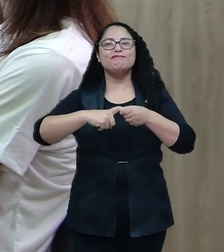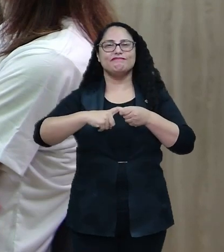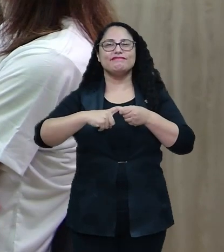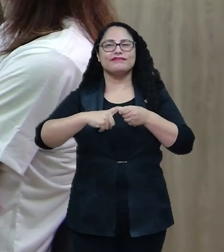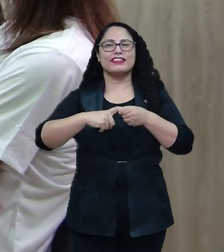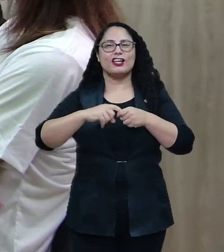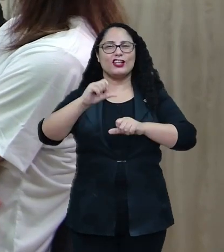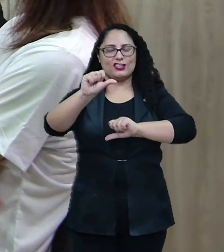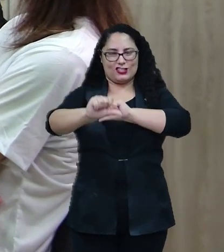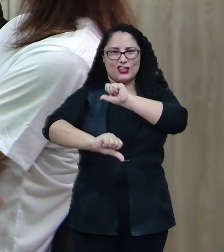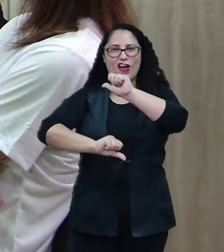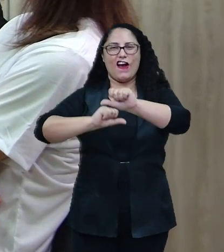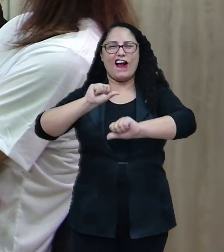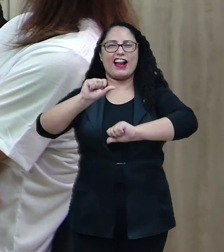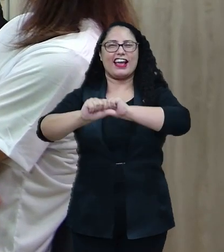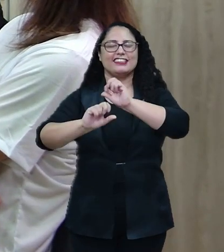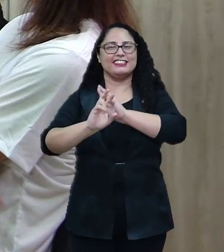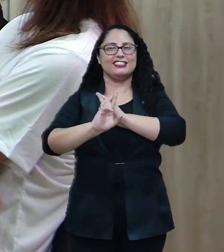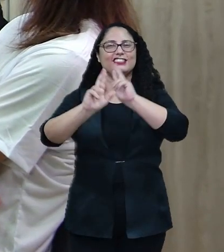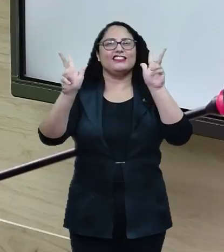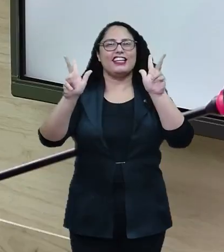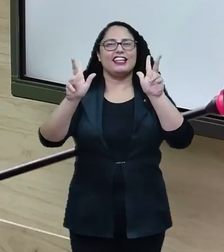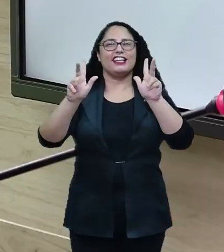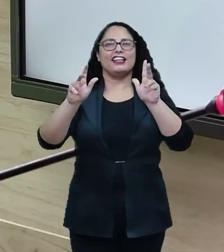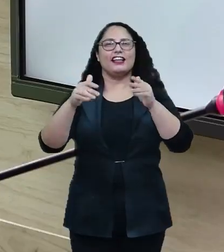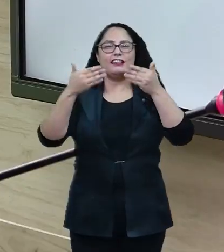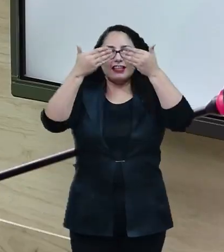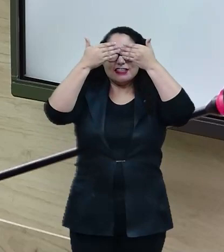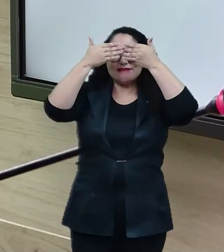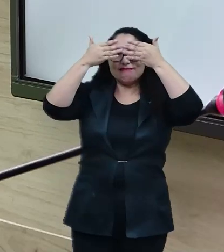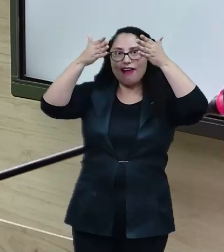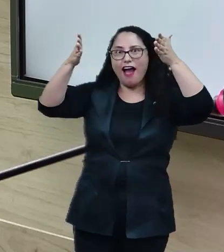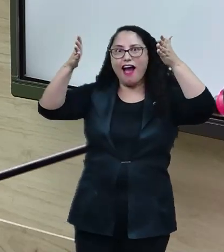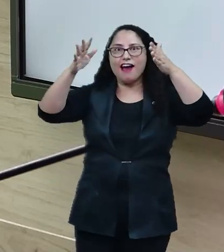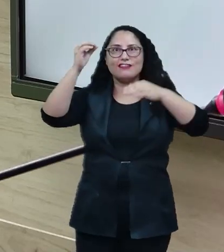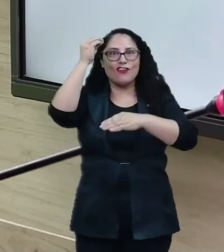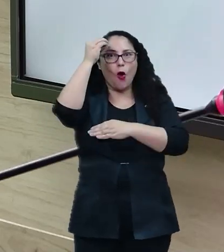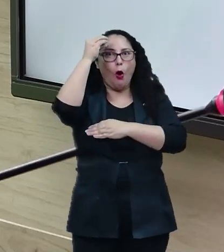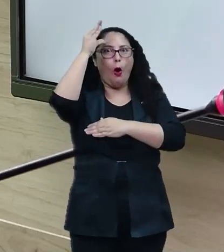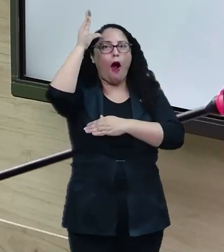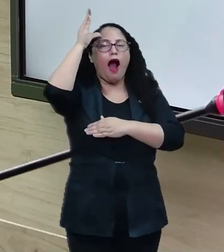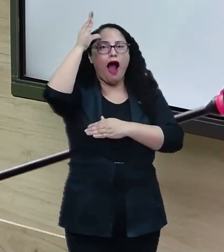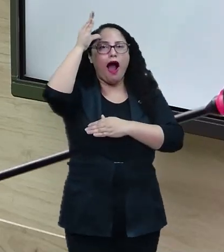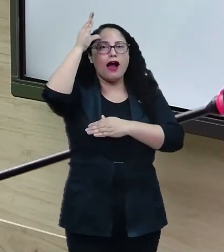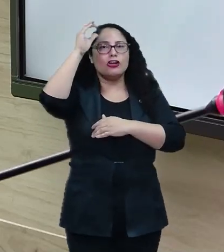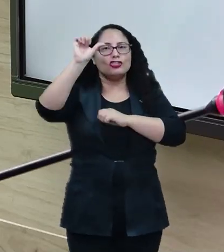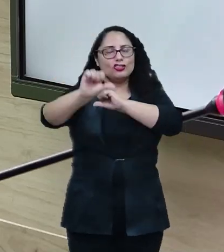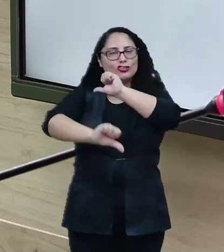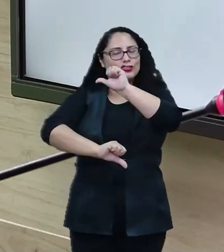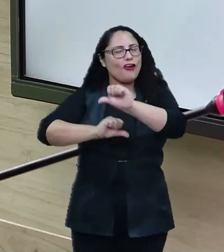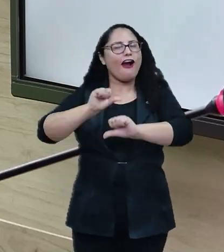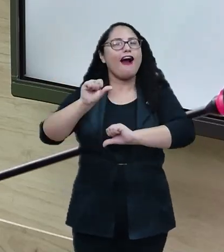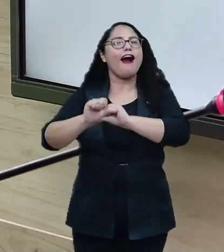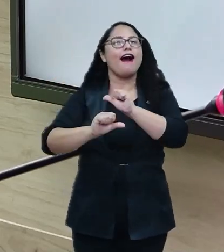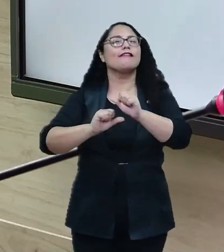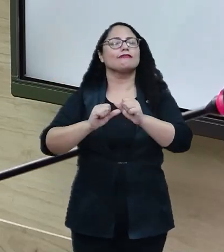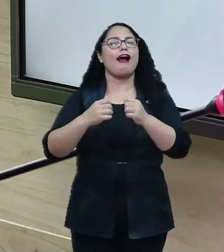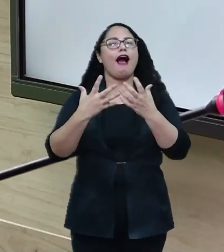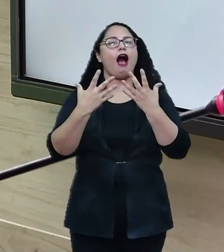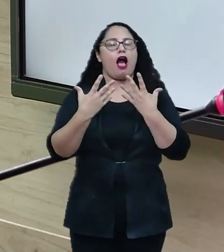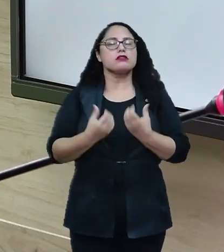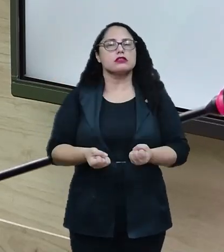A gente se torna diferente, a gente expande nossos horizontes, nosso conhecimento, a gente se torna mais